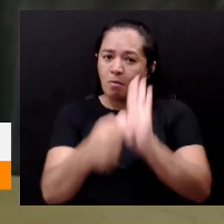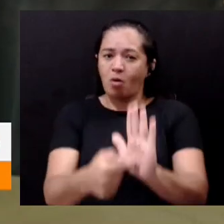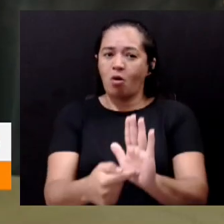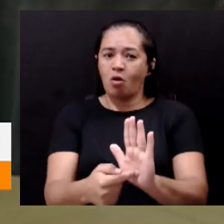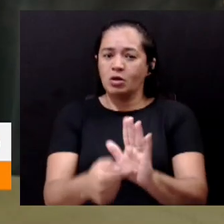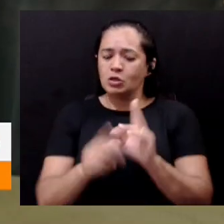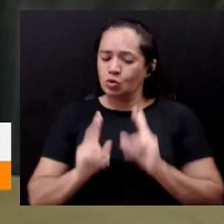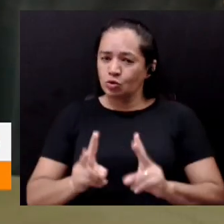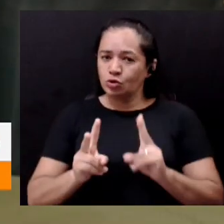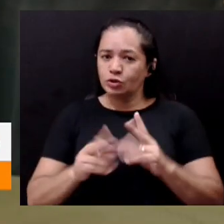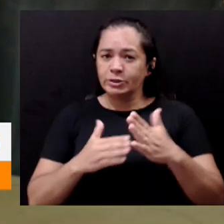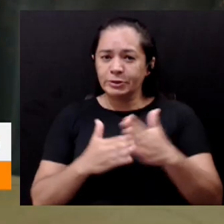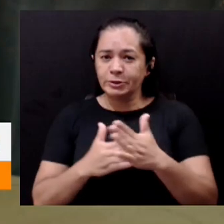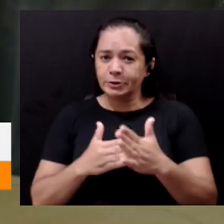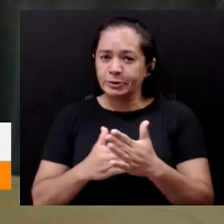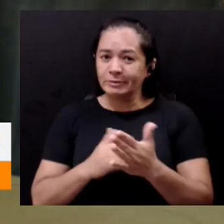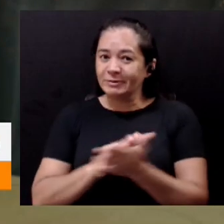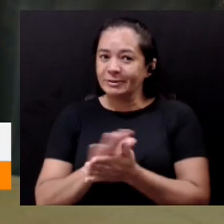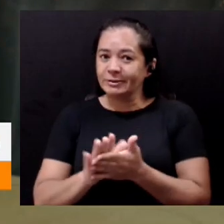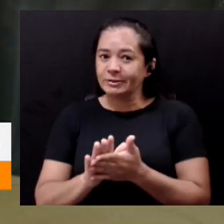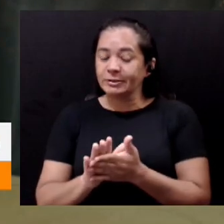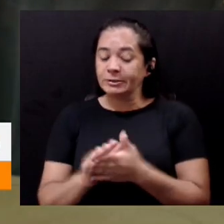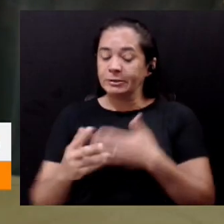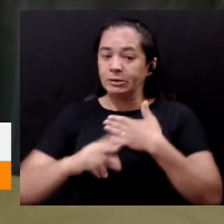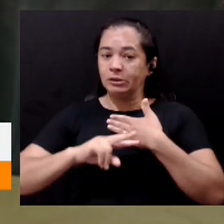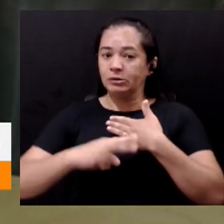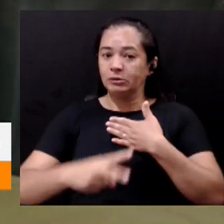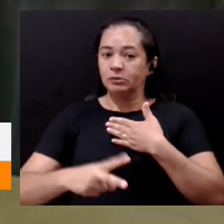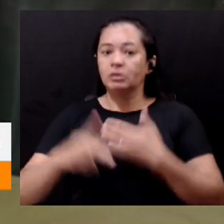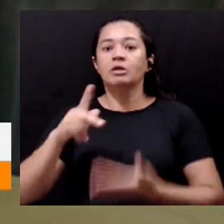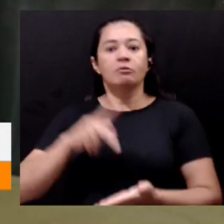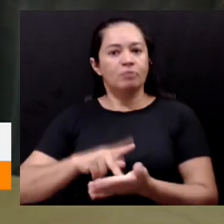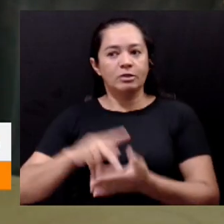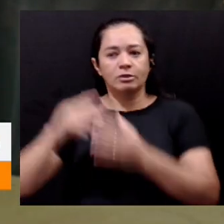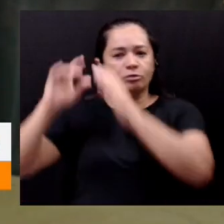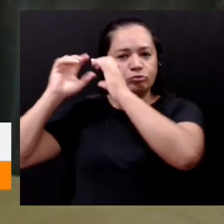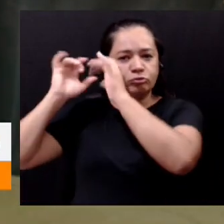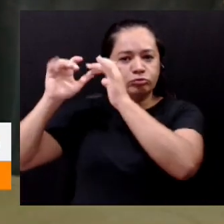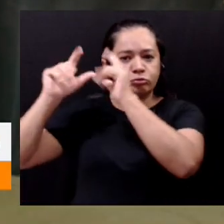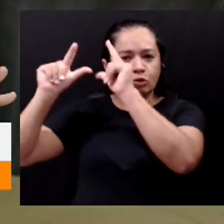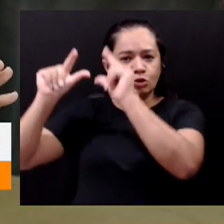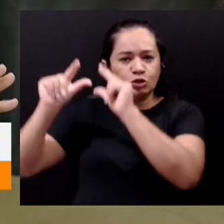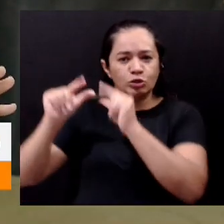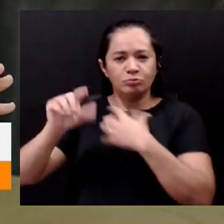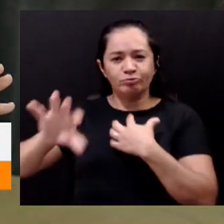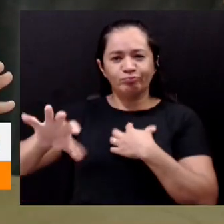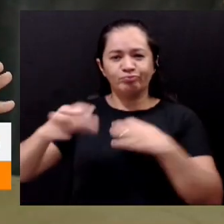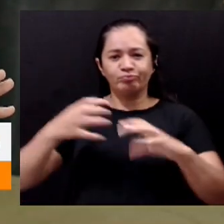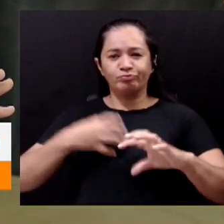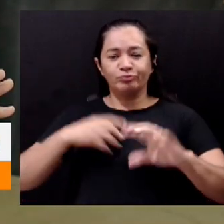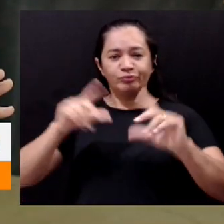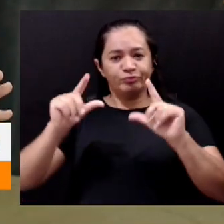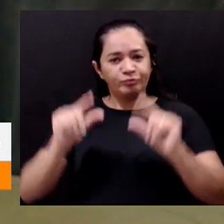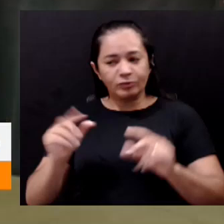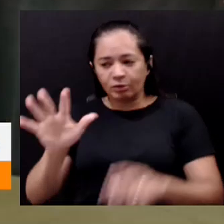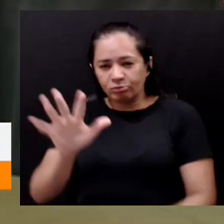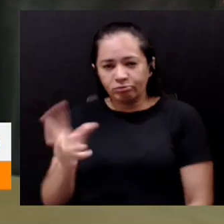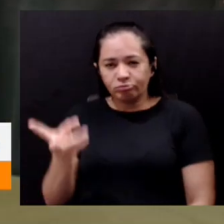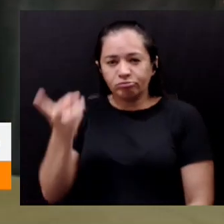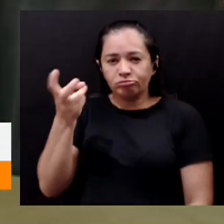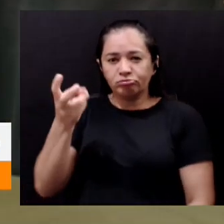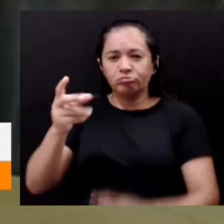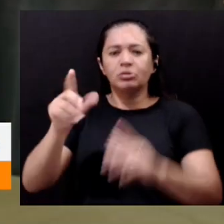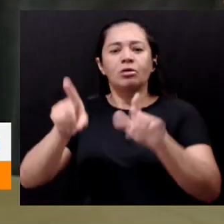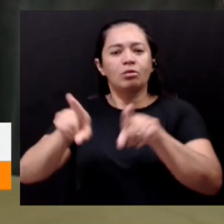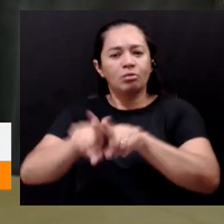provoca alterações reais no funcionamento do cérebro, diminuindo a empatia e o discernimento. A gente já começa falando com a Juliana.